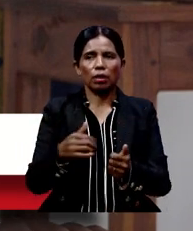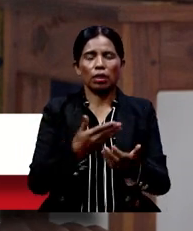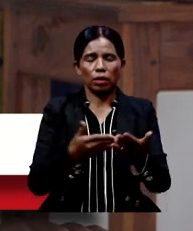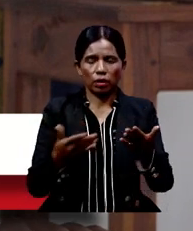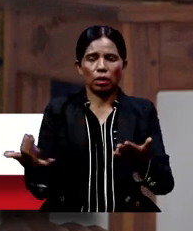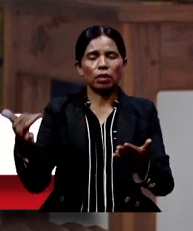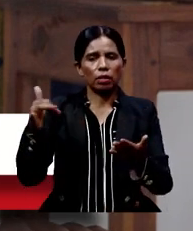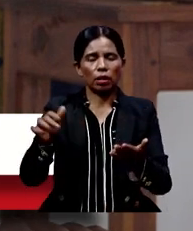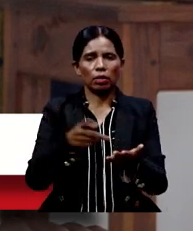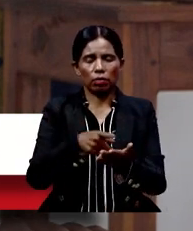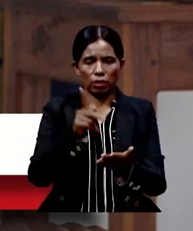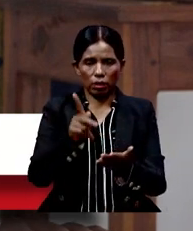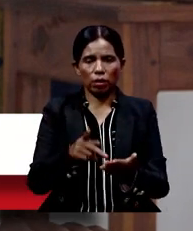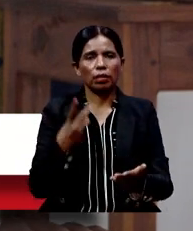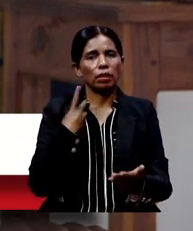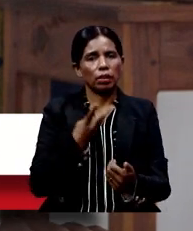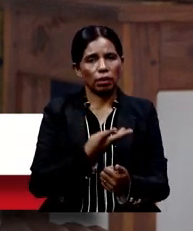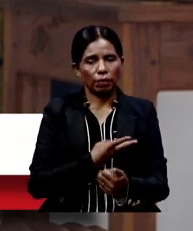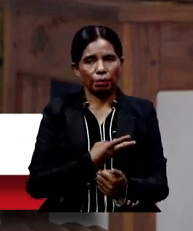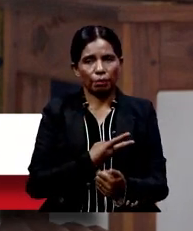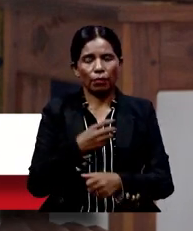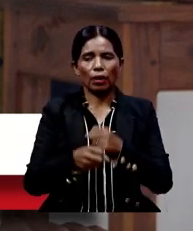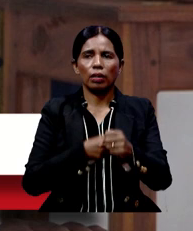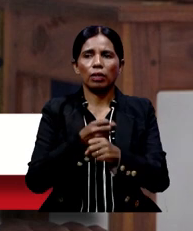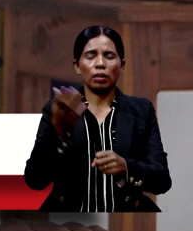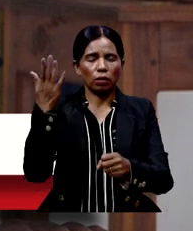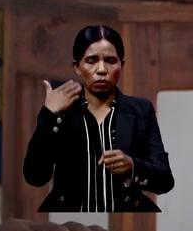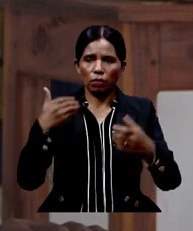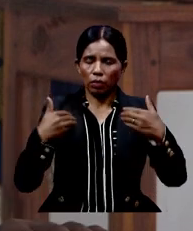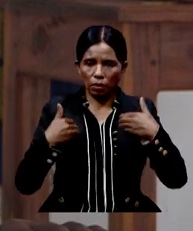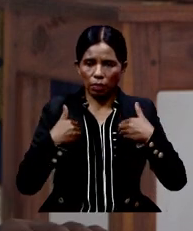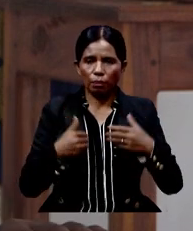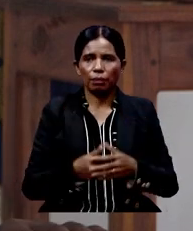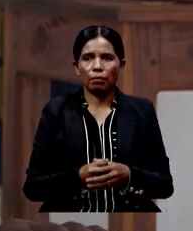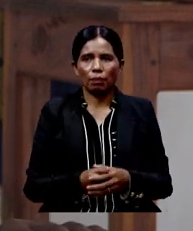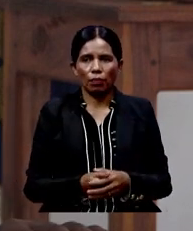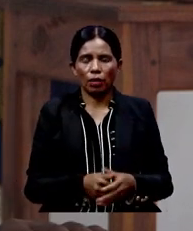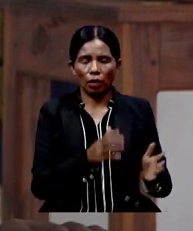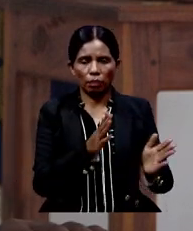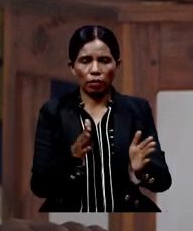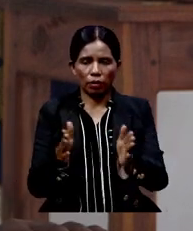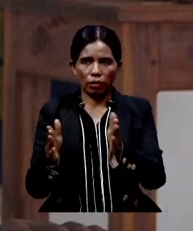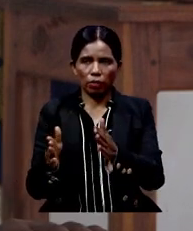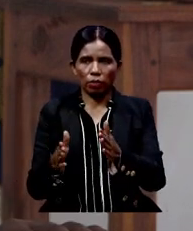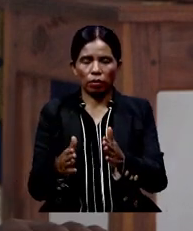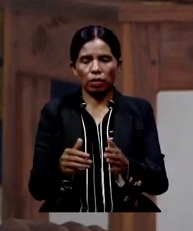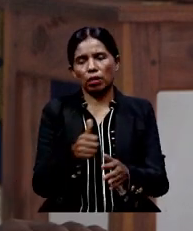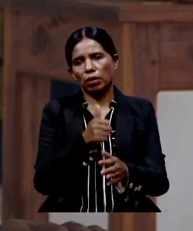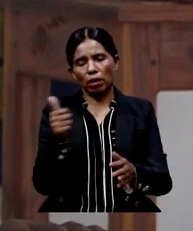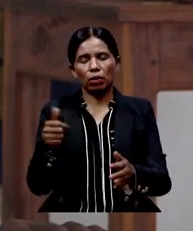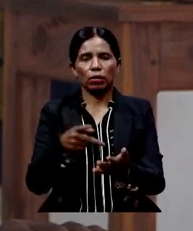Aportil ninia. Ita tinan kotuk iha aktif proses ini ia balung selu